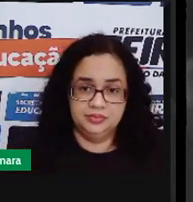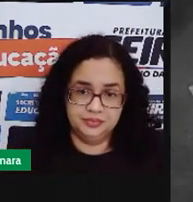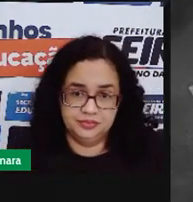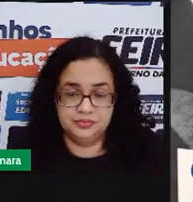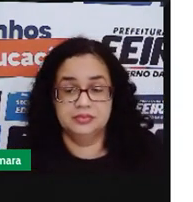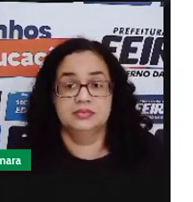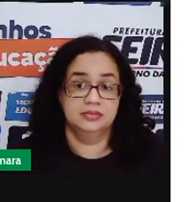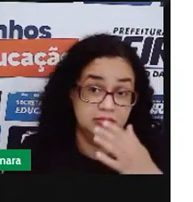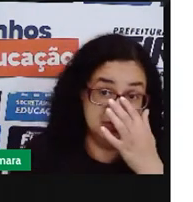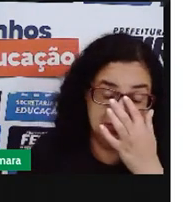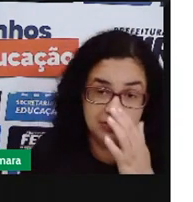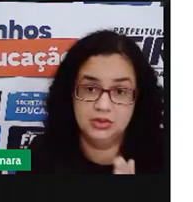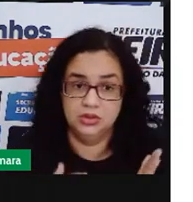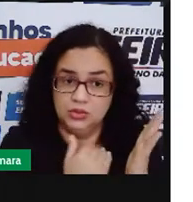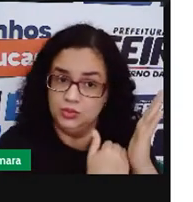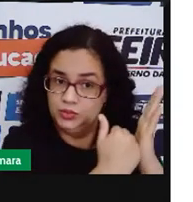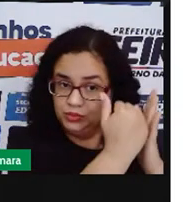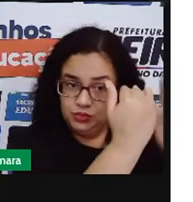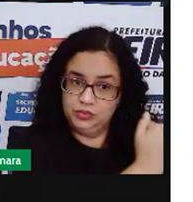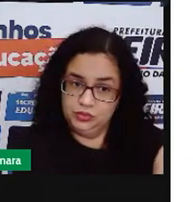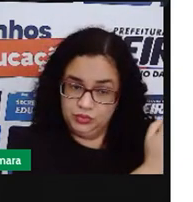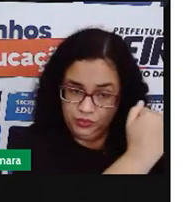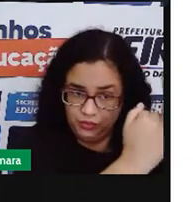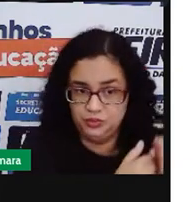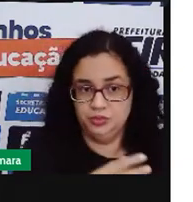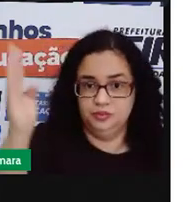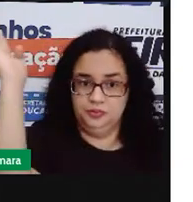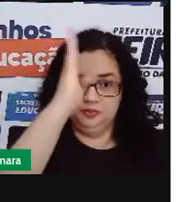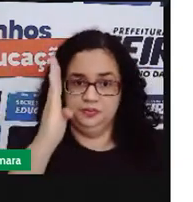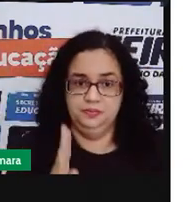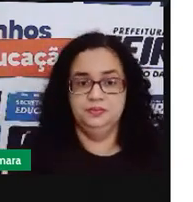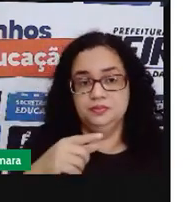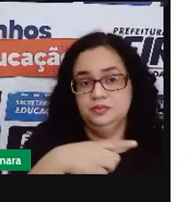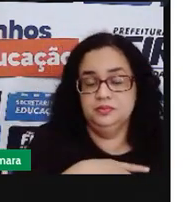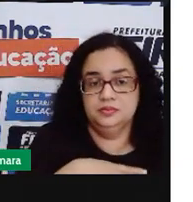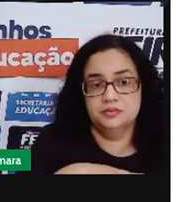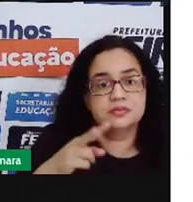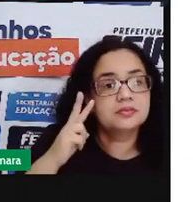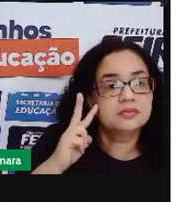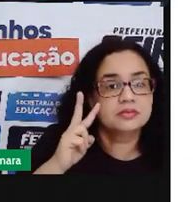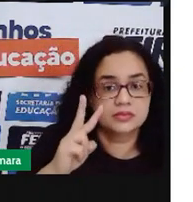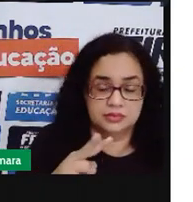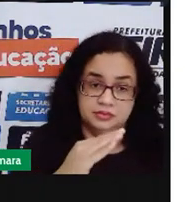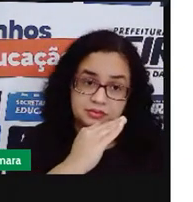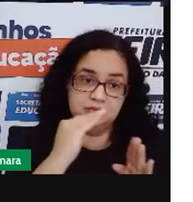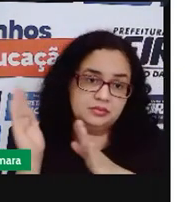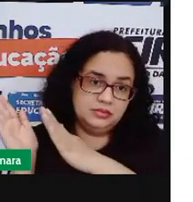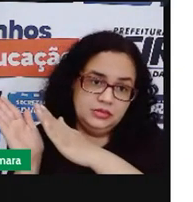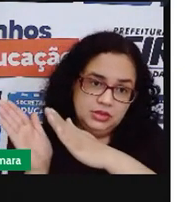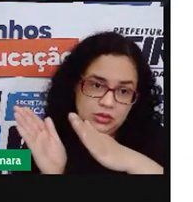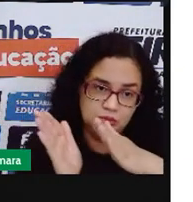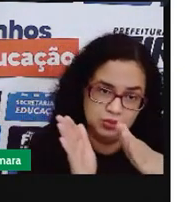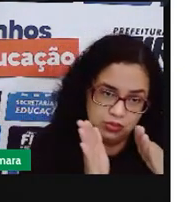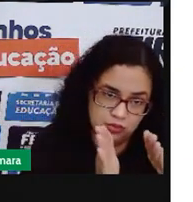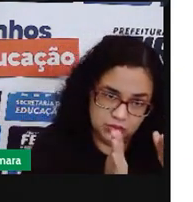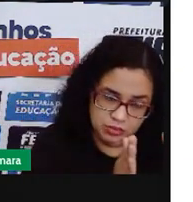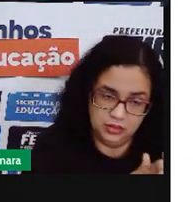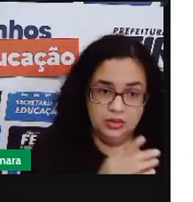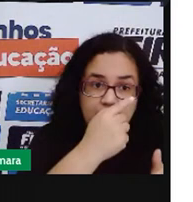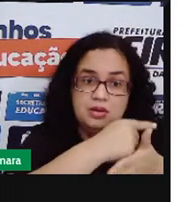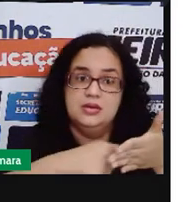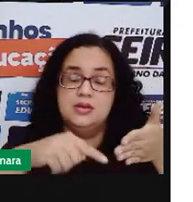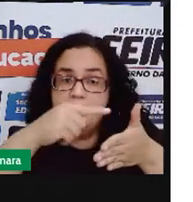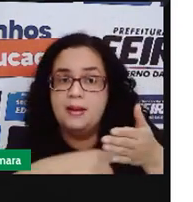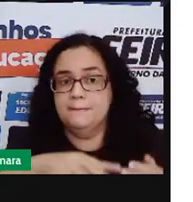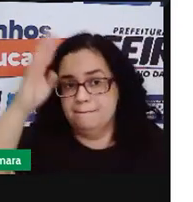E era assim que funcionava o voto no Brasil. Aqui nós vemos a linha do tempo do voto